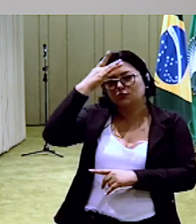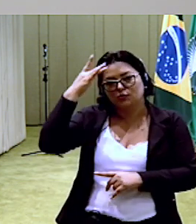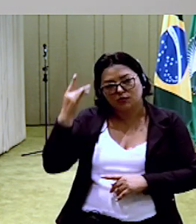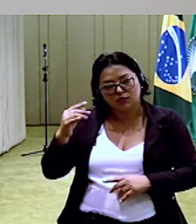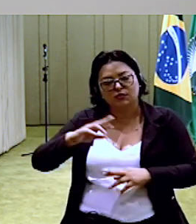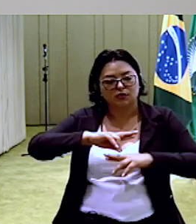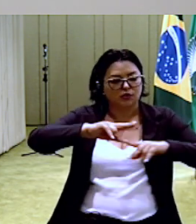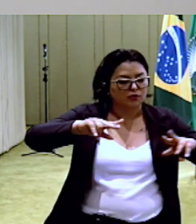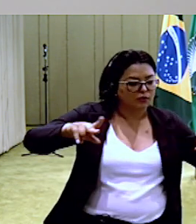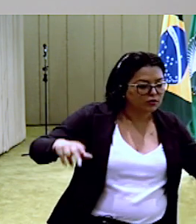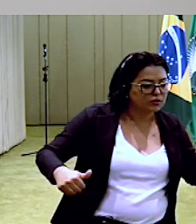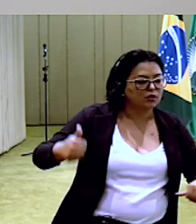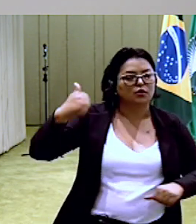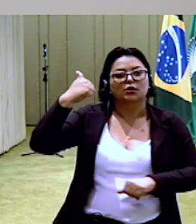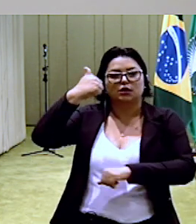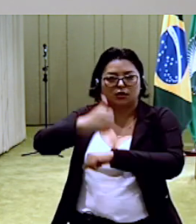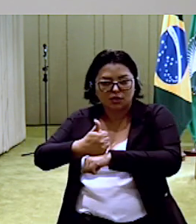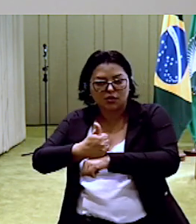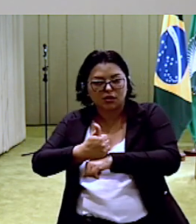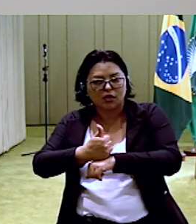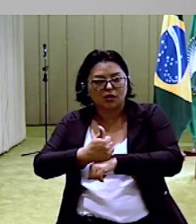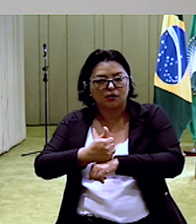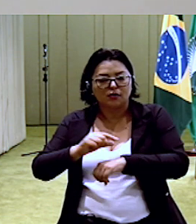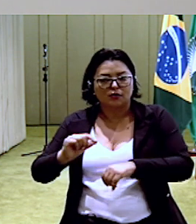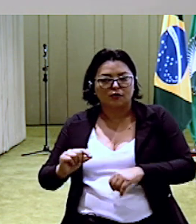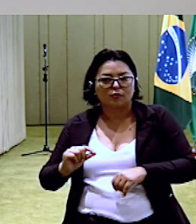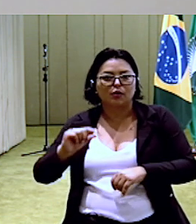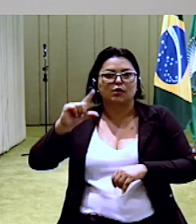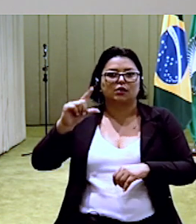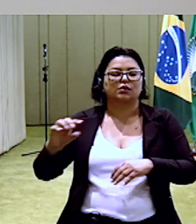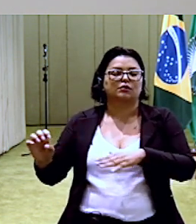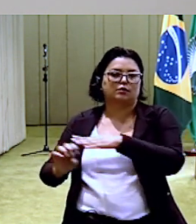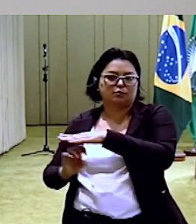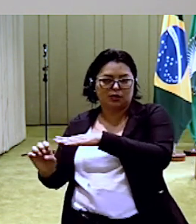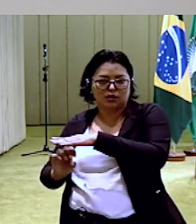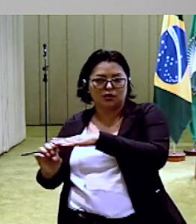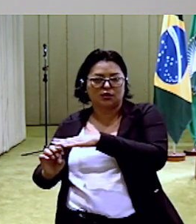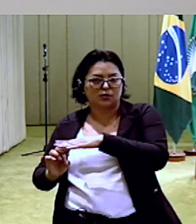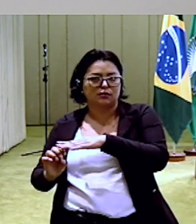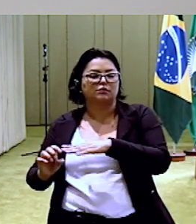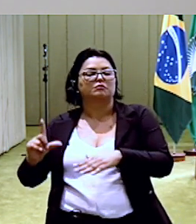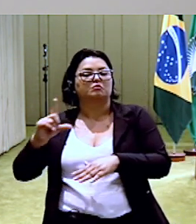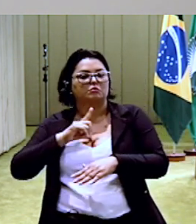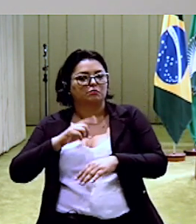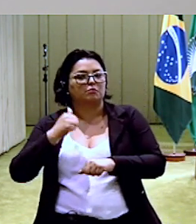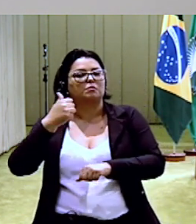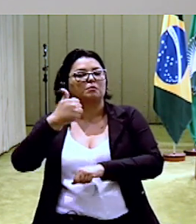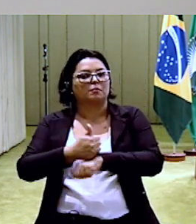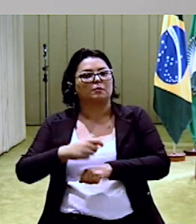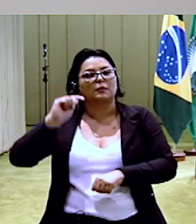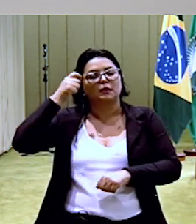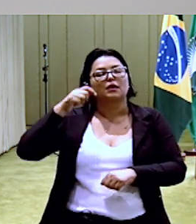pessoas diversas em cargos de liderança, e você tem um percentual maior dessas empresas que são detidas por pessoas negras, você